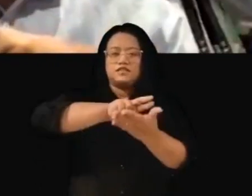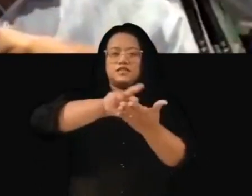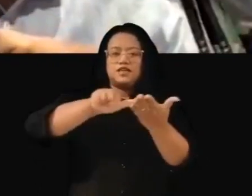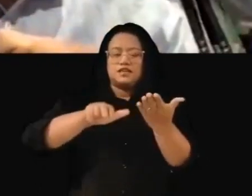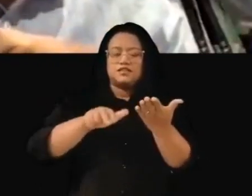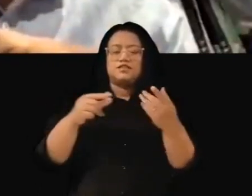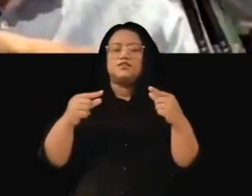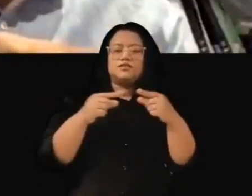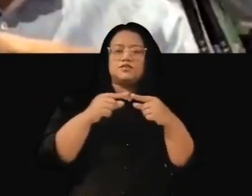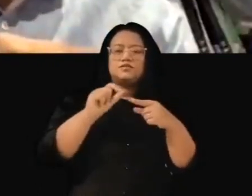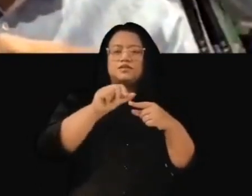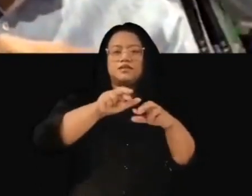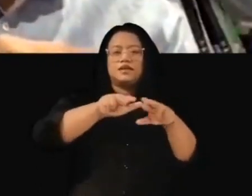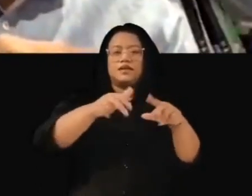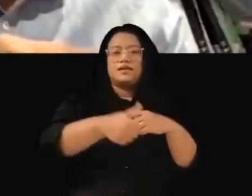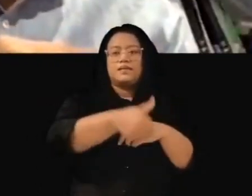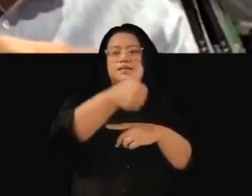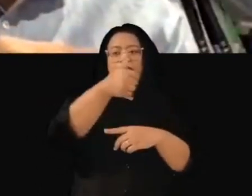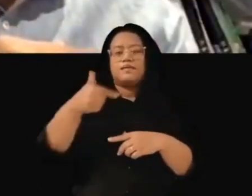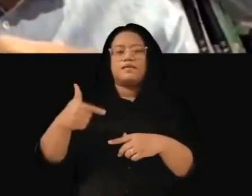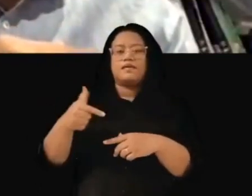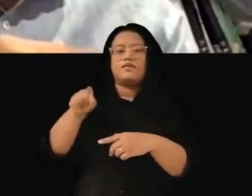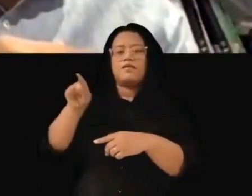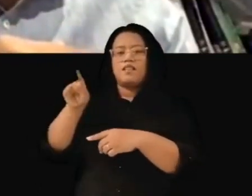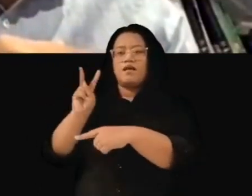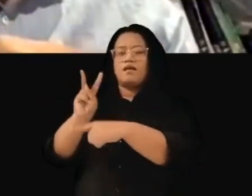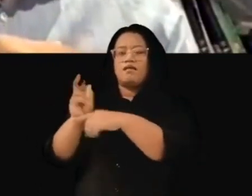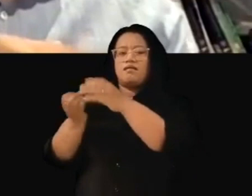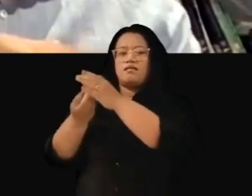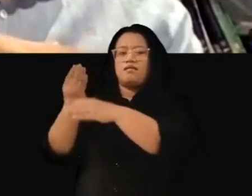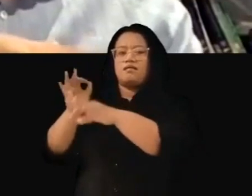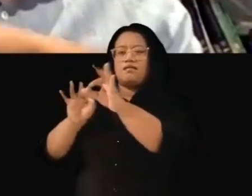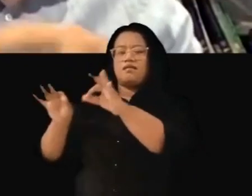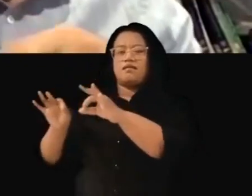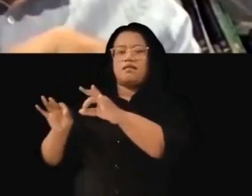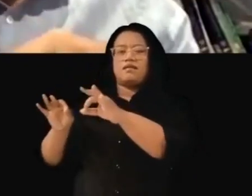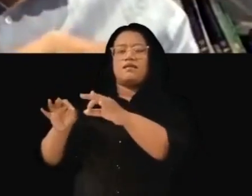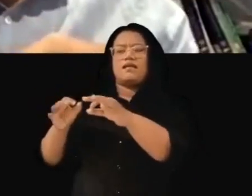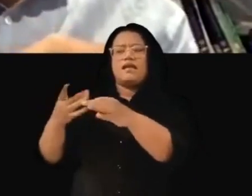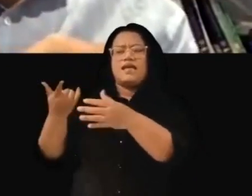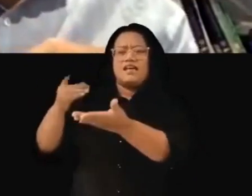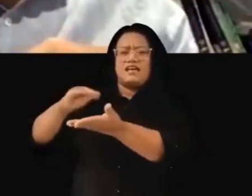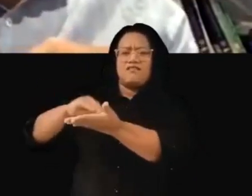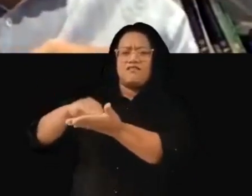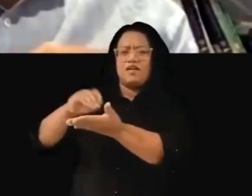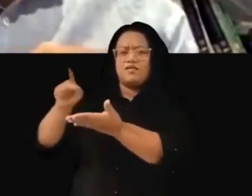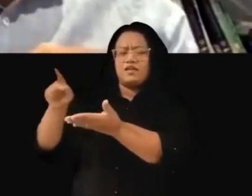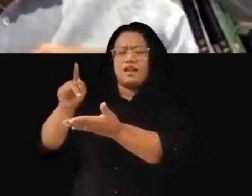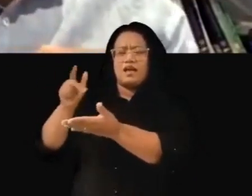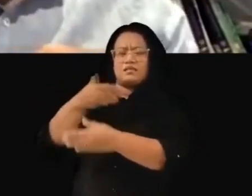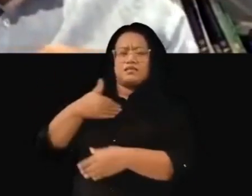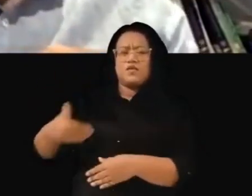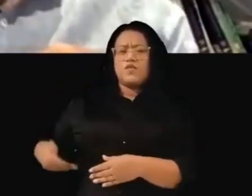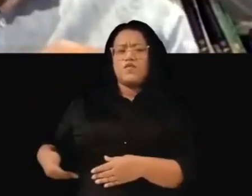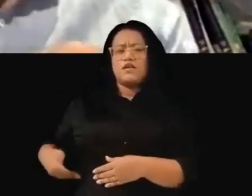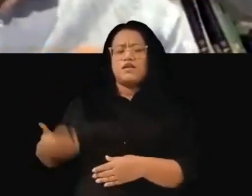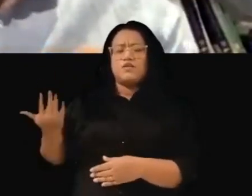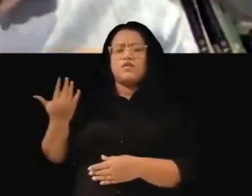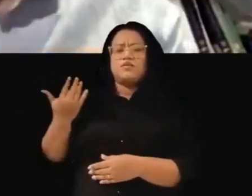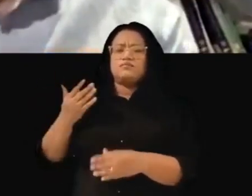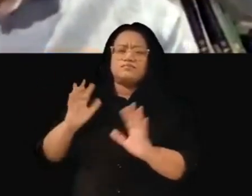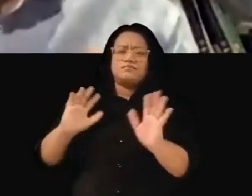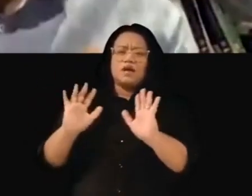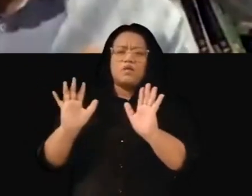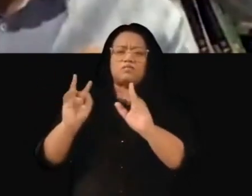encontrada em unidades de conservação. Não vou dizer que é uma falha do serviço público, não vou entrar nessa